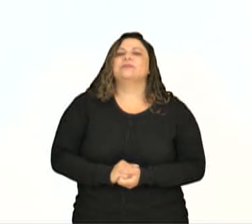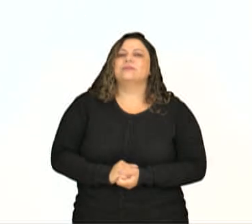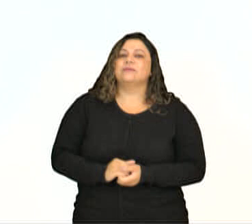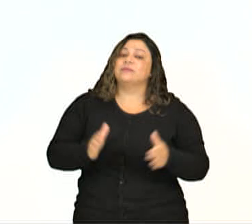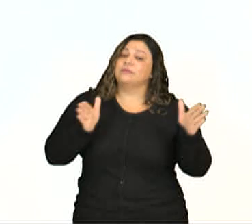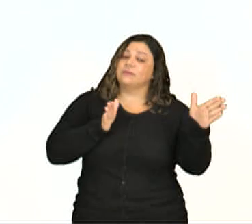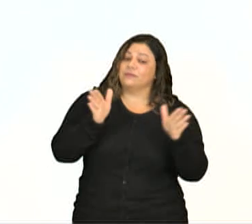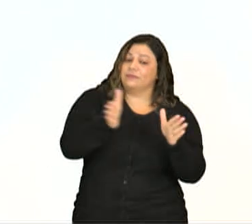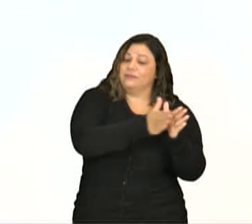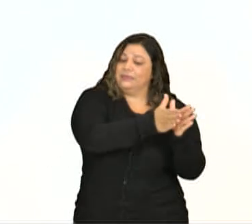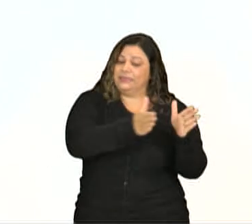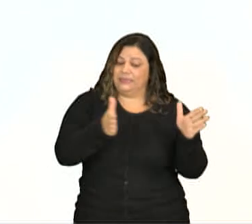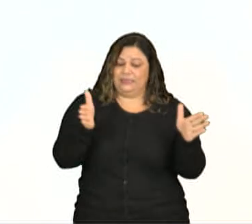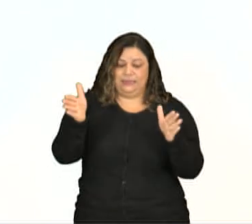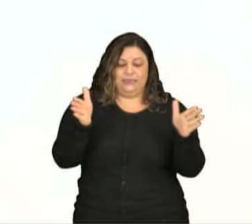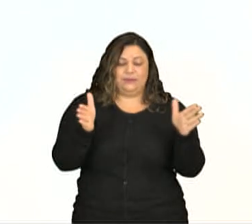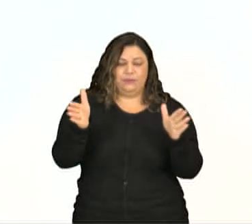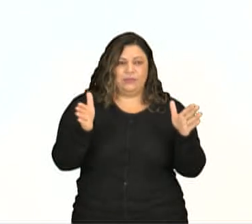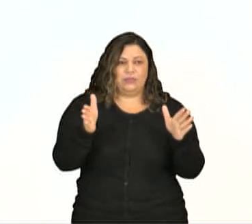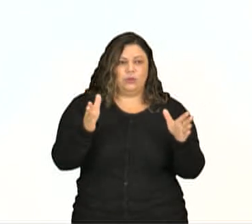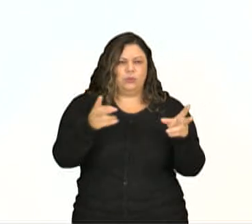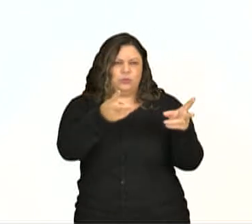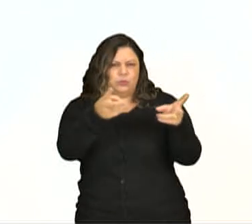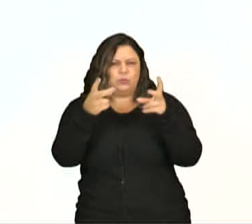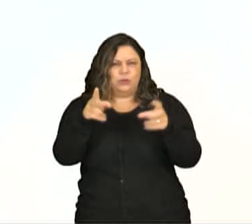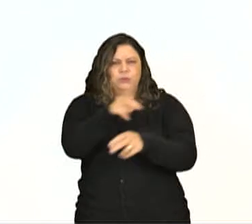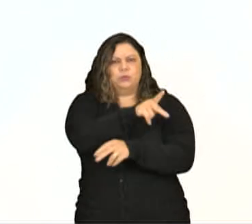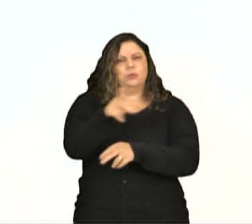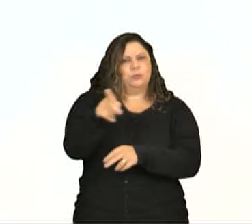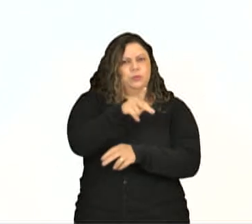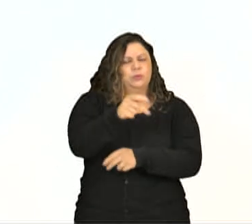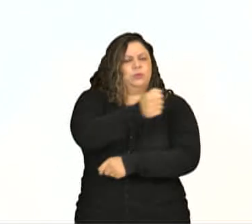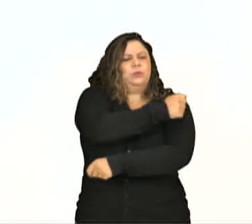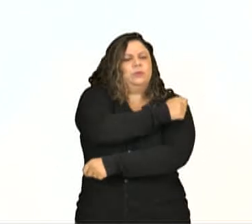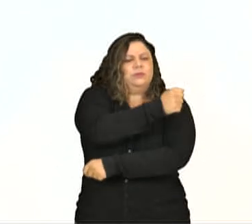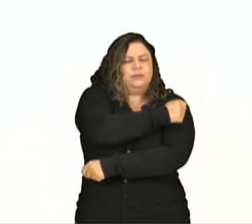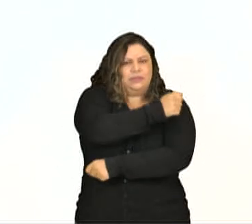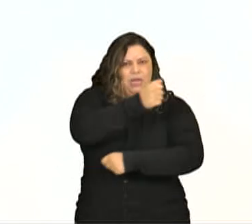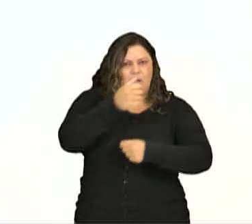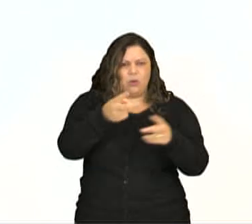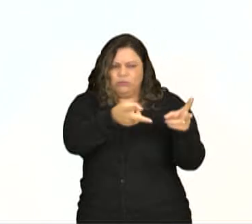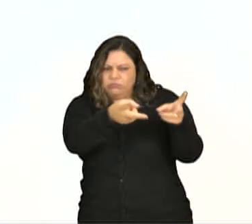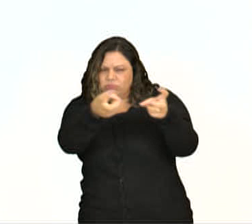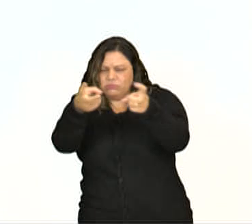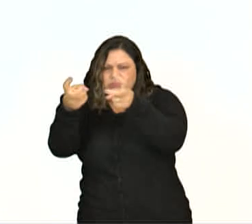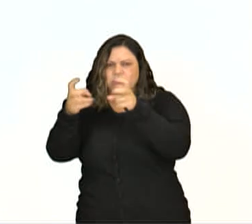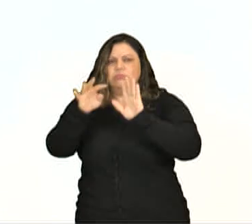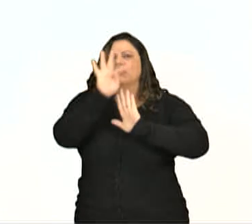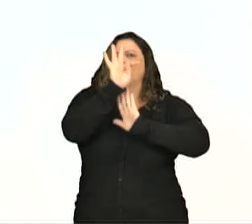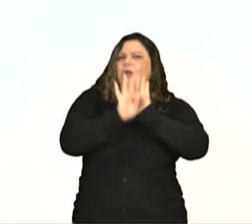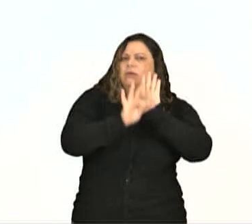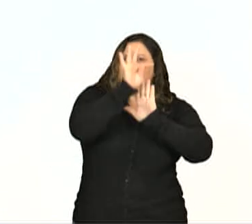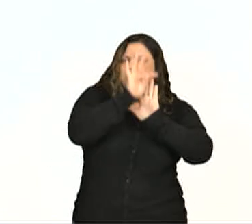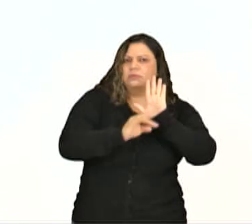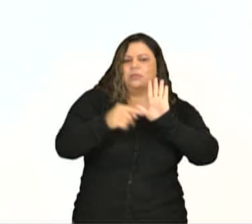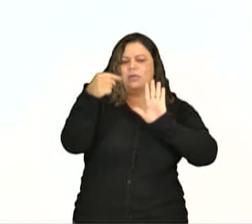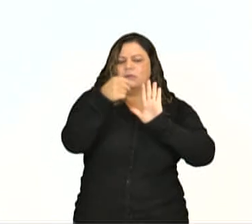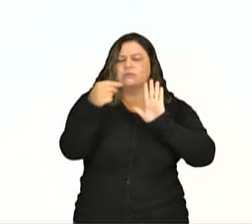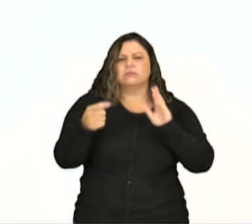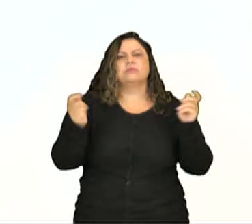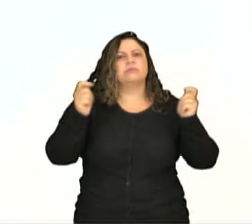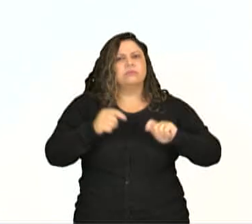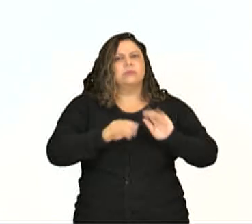período escolástico, nós vemos aqui, ó, um professor e os seus estudantes ali observando algum texto. Nós vamos ver, por exemplo,